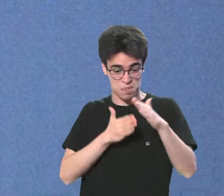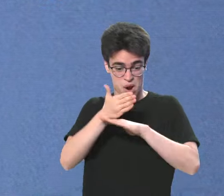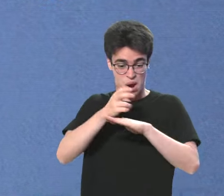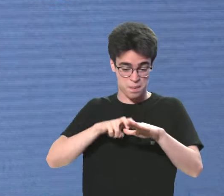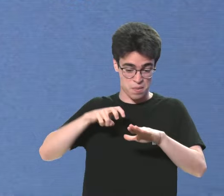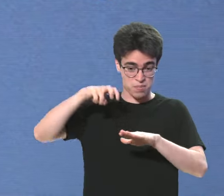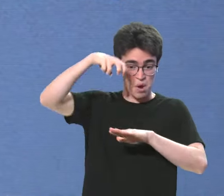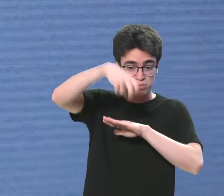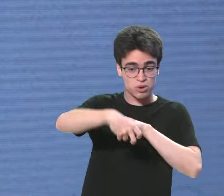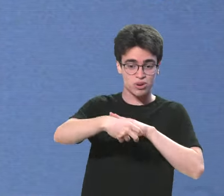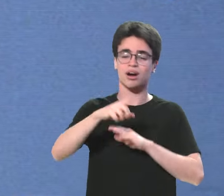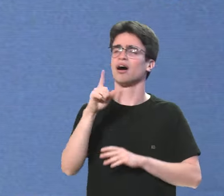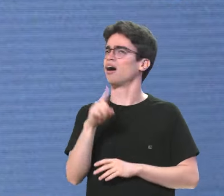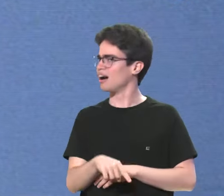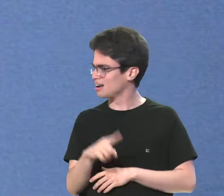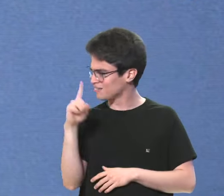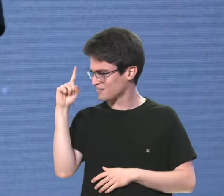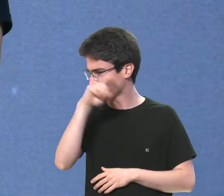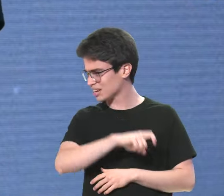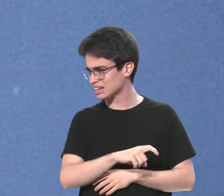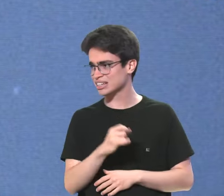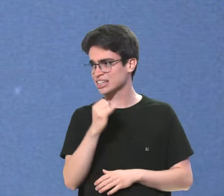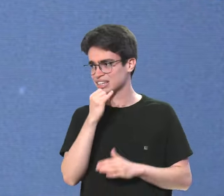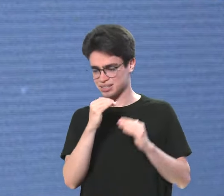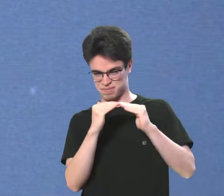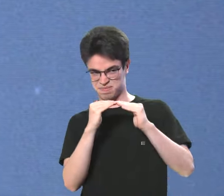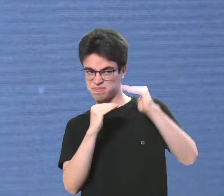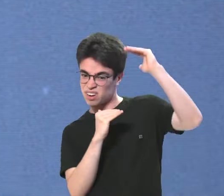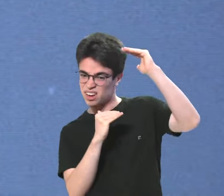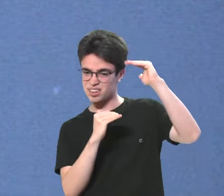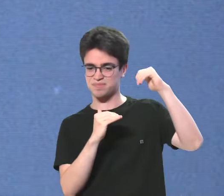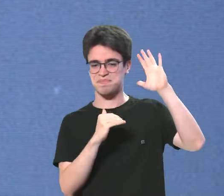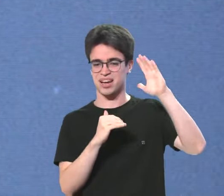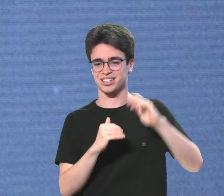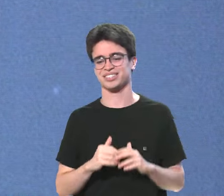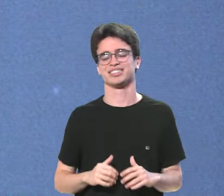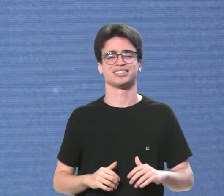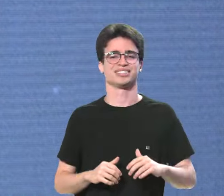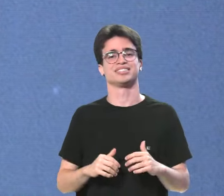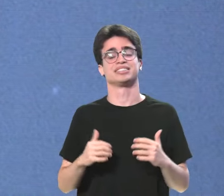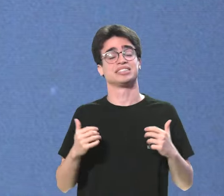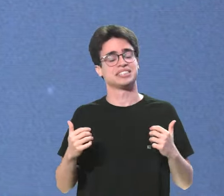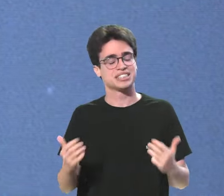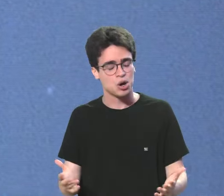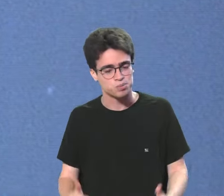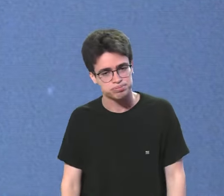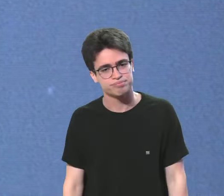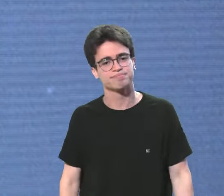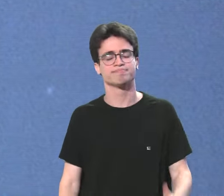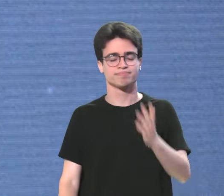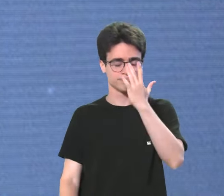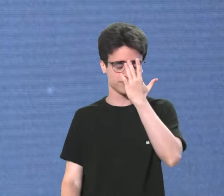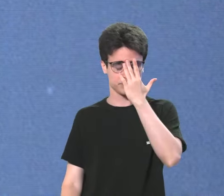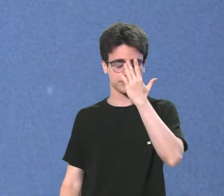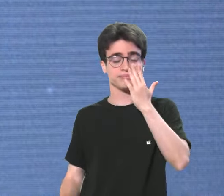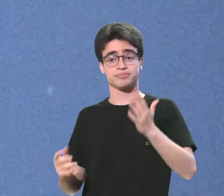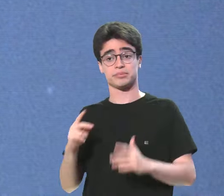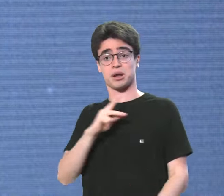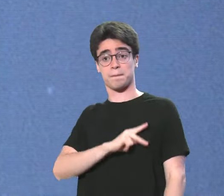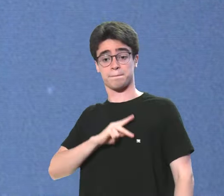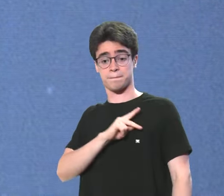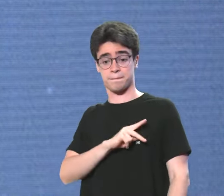é é mais ou menos por aí tá só uns metrin a mais e os discípulos de Saulo